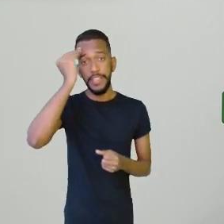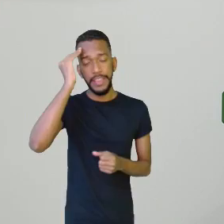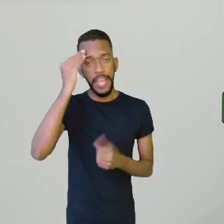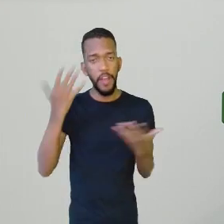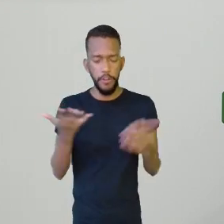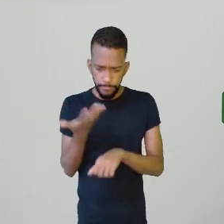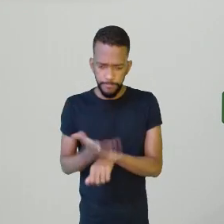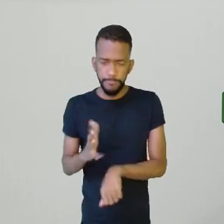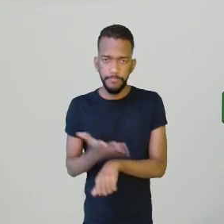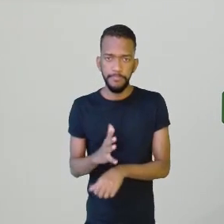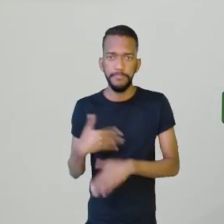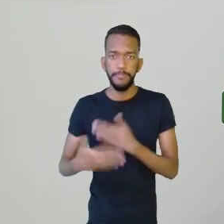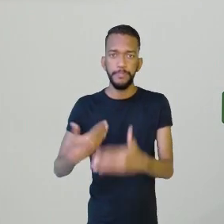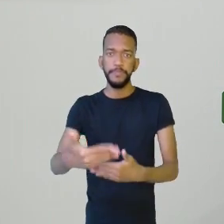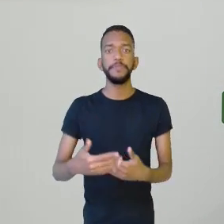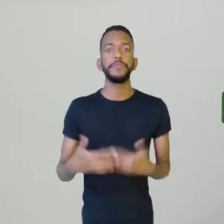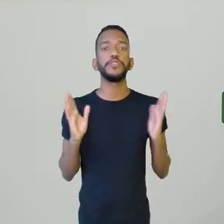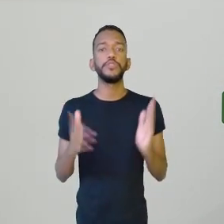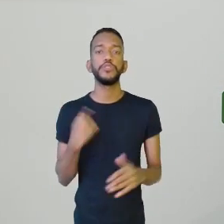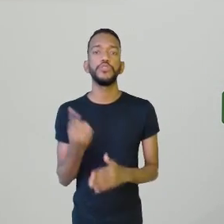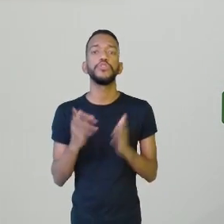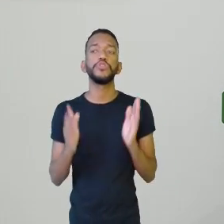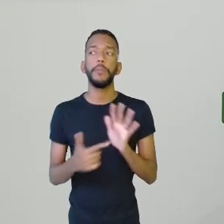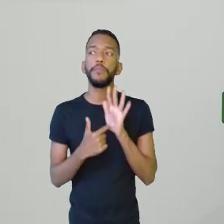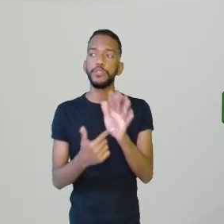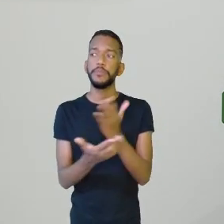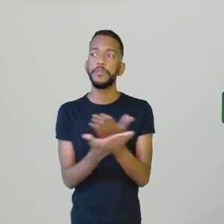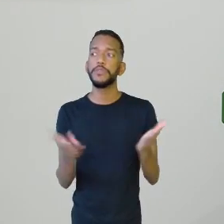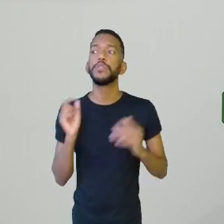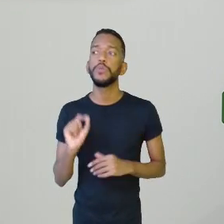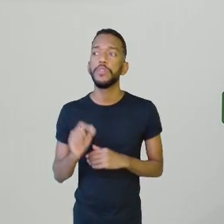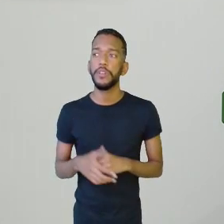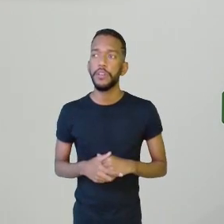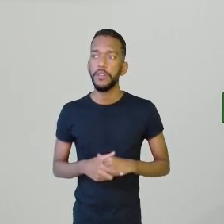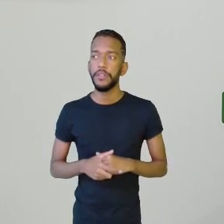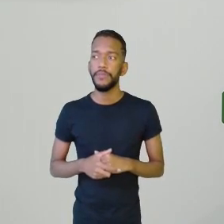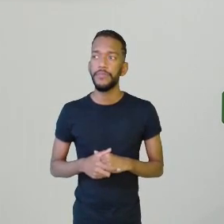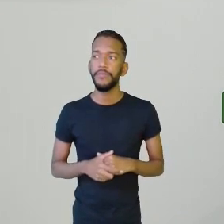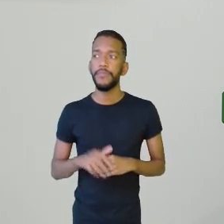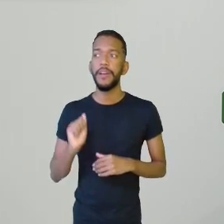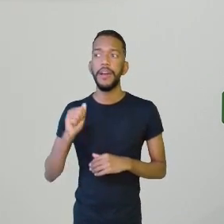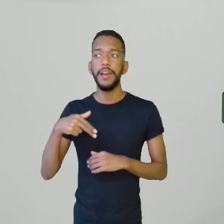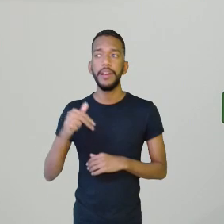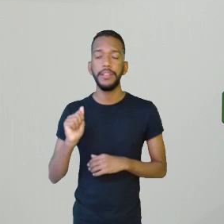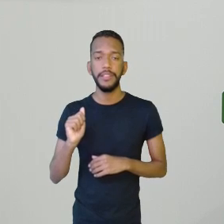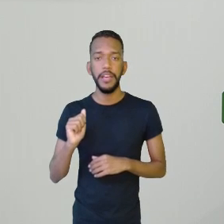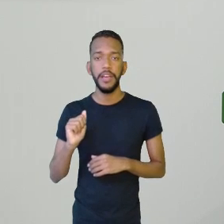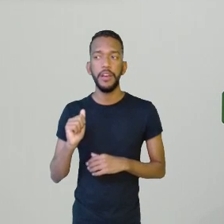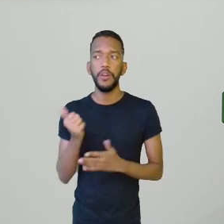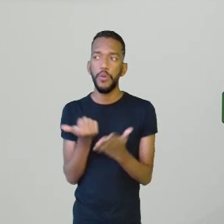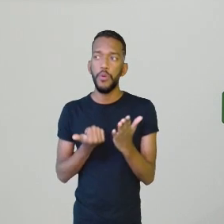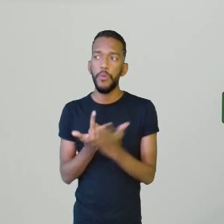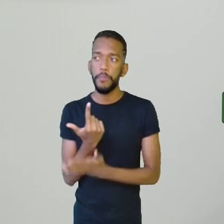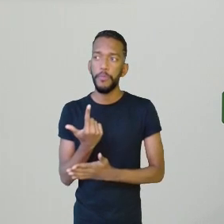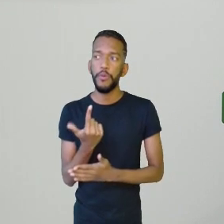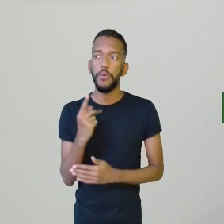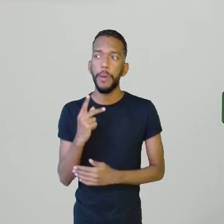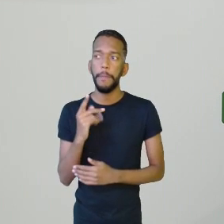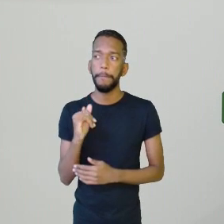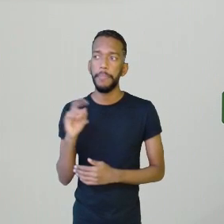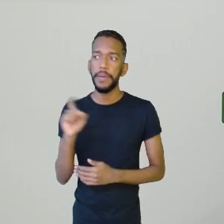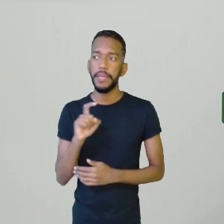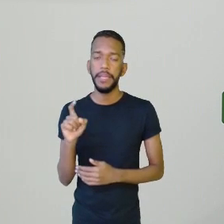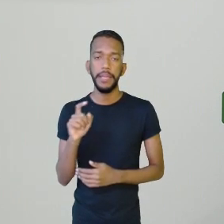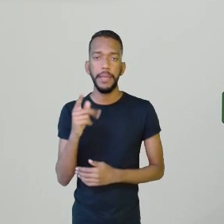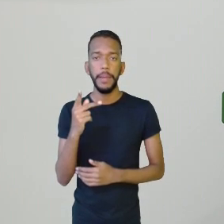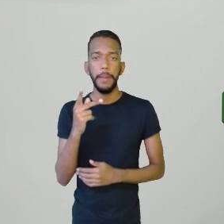já mostrei para vocês. E agora, olha só. Ana comprou uma pizza. Olha,